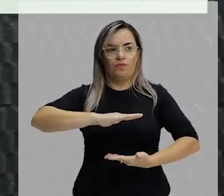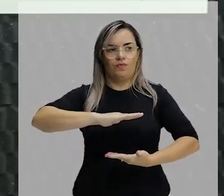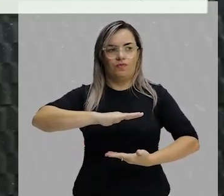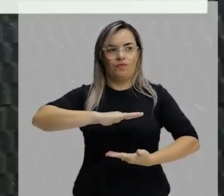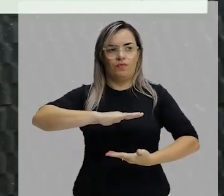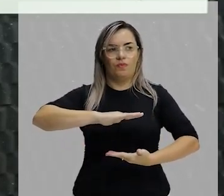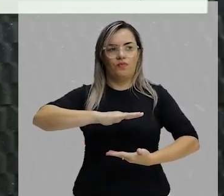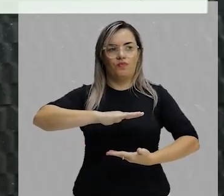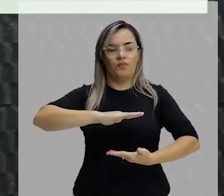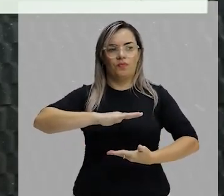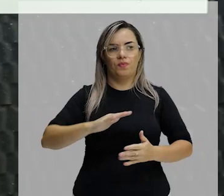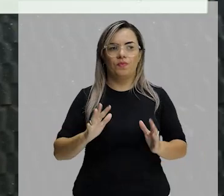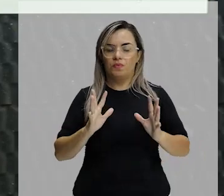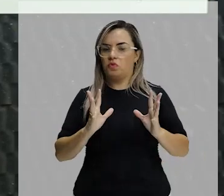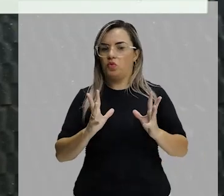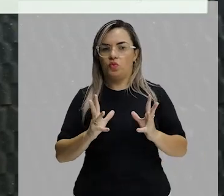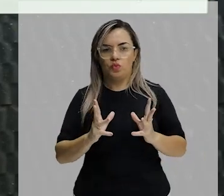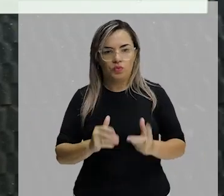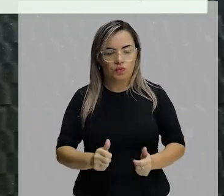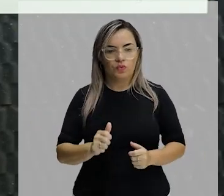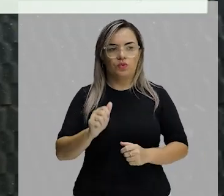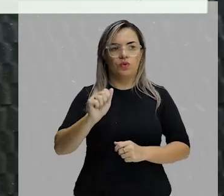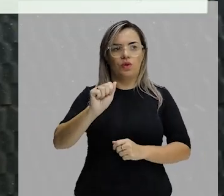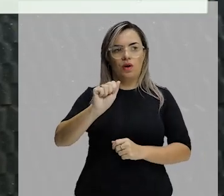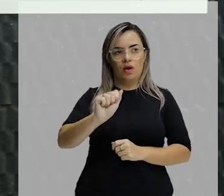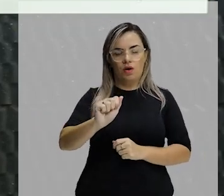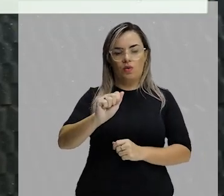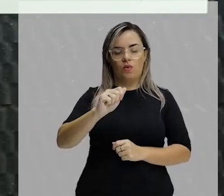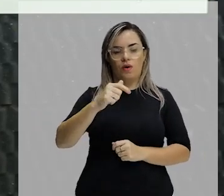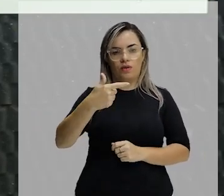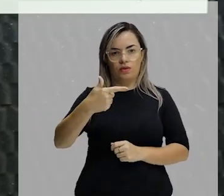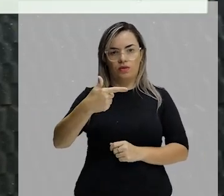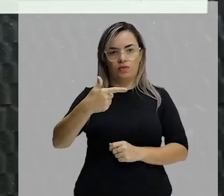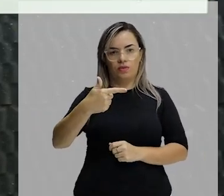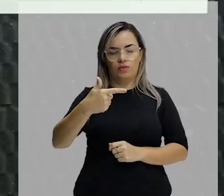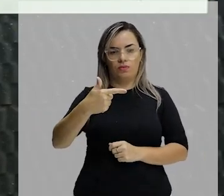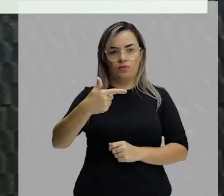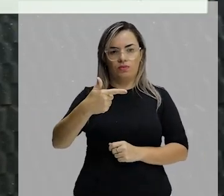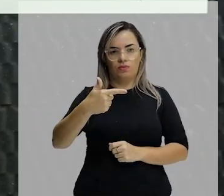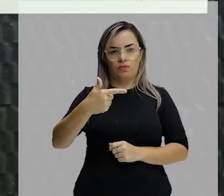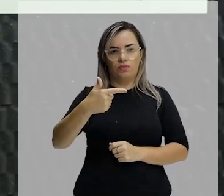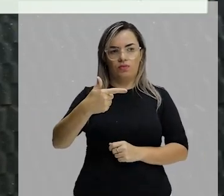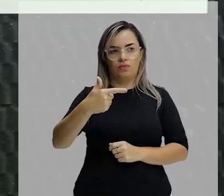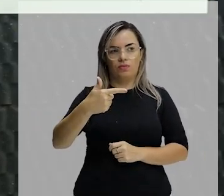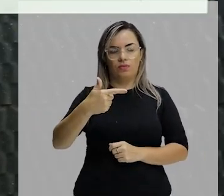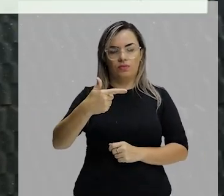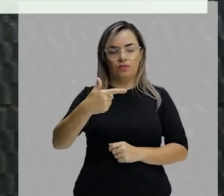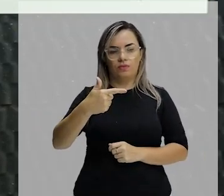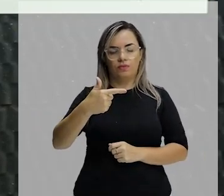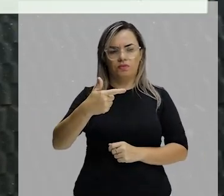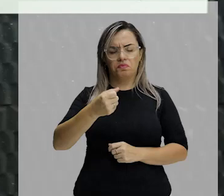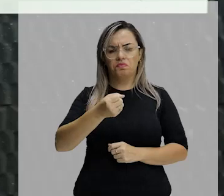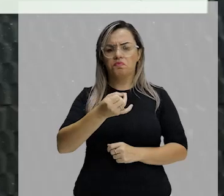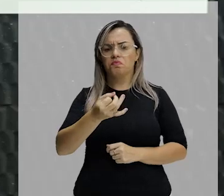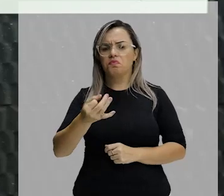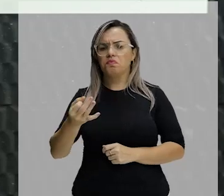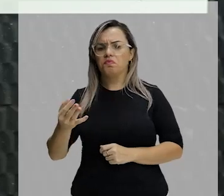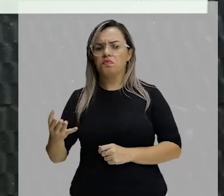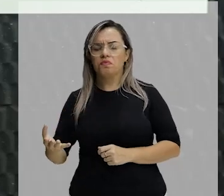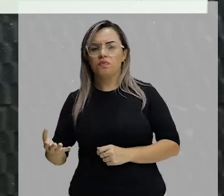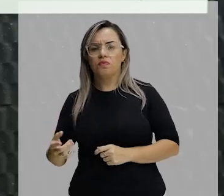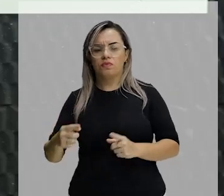quadrado. Isso aqui vale A ao quadrado. A ao quadrado. Então, você tem quantos